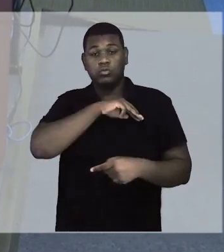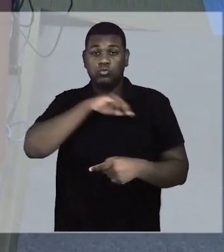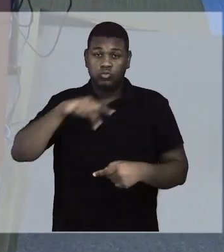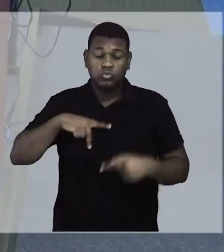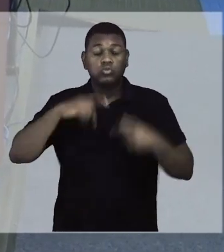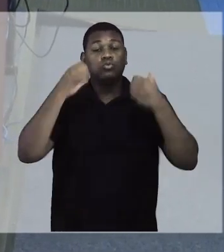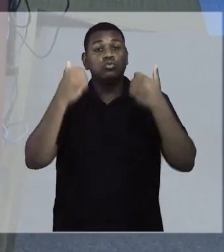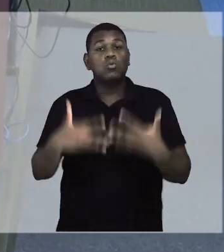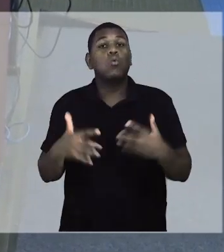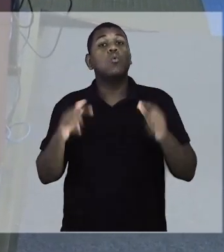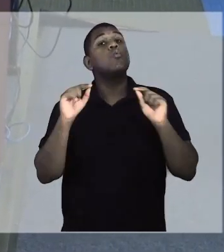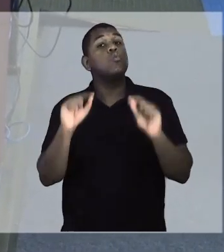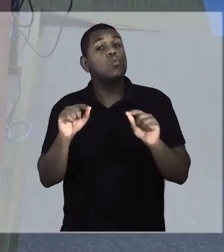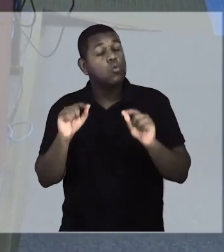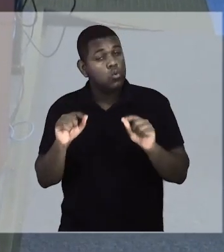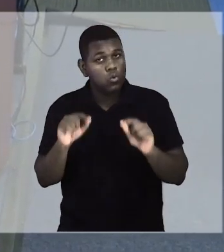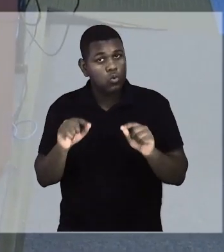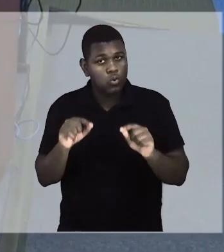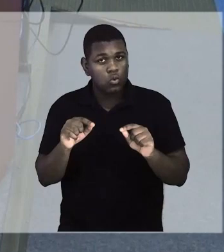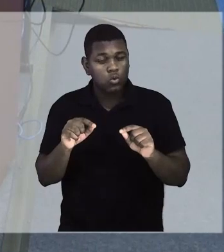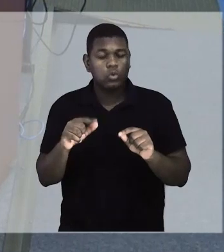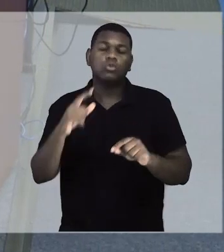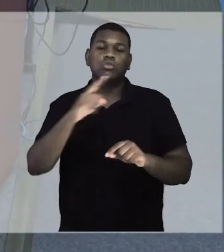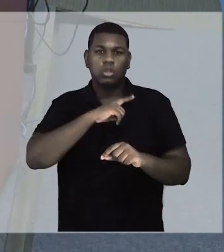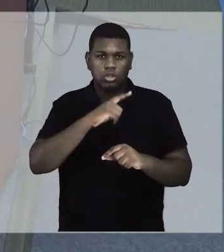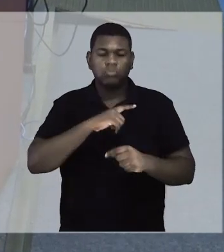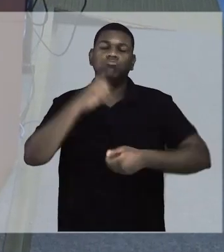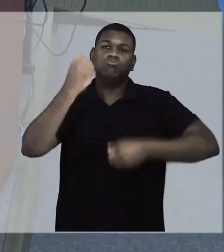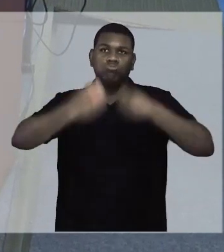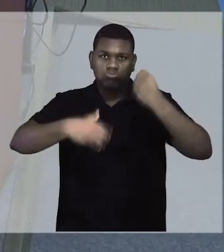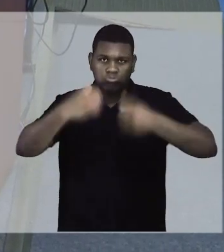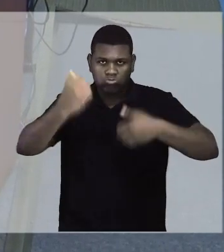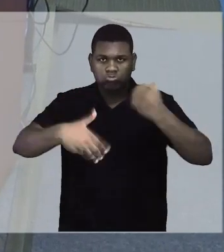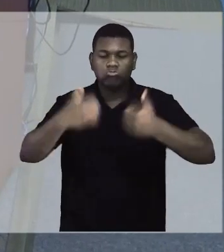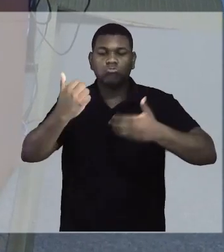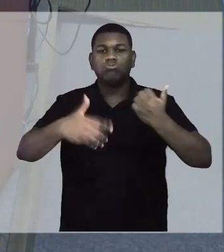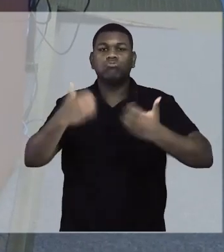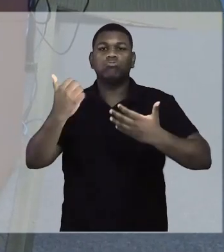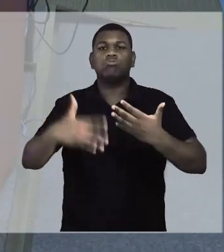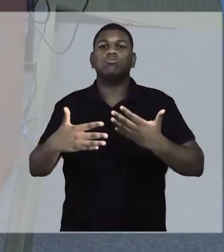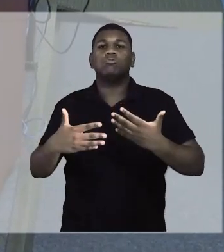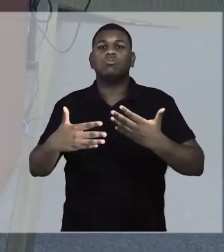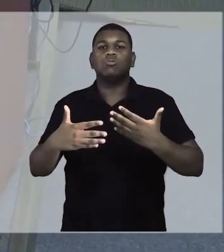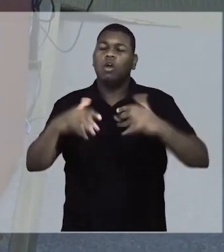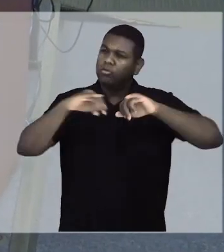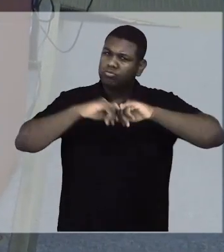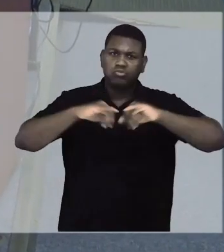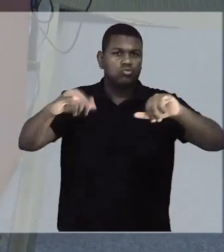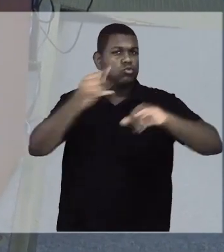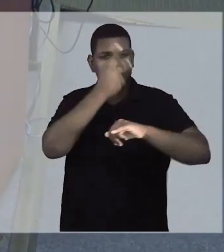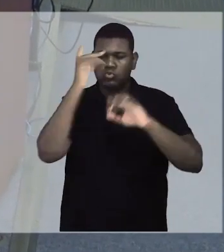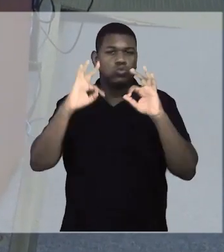não prospera. Como apontou o Ministério Público,